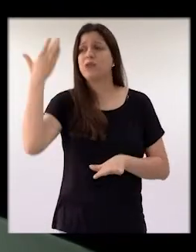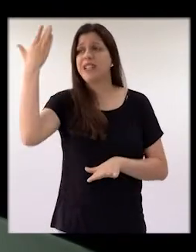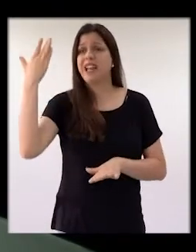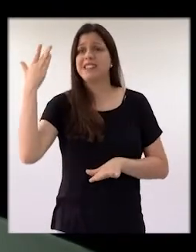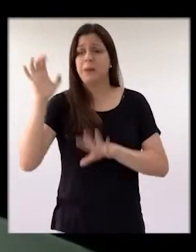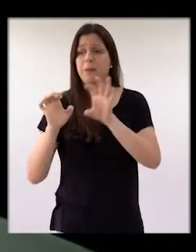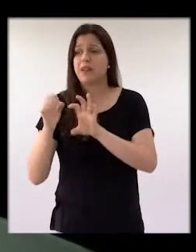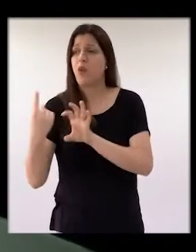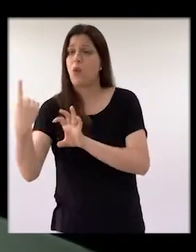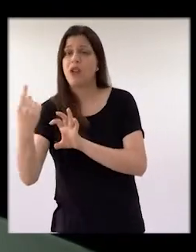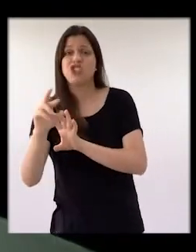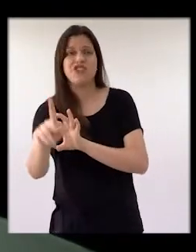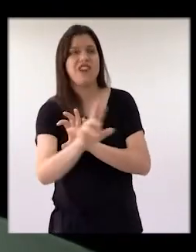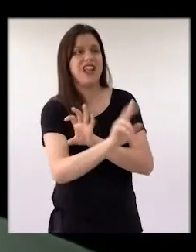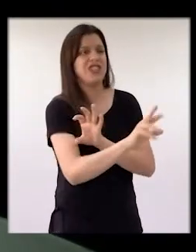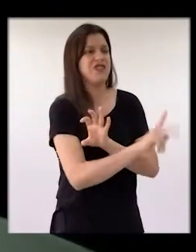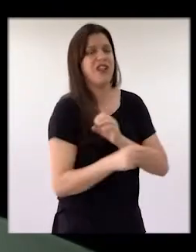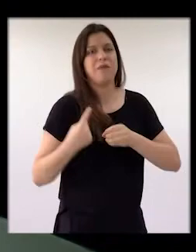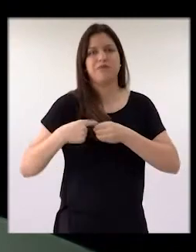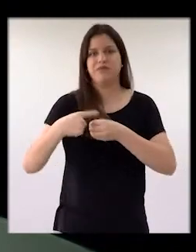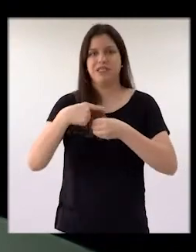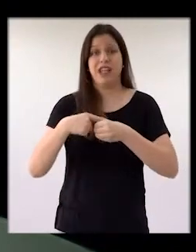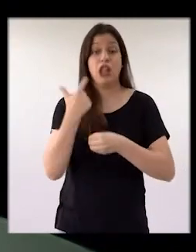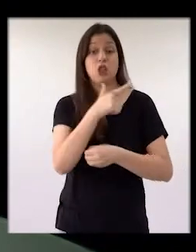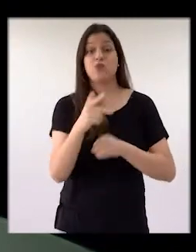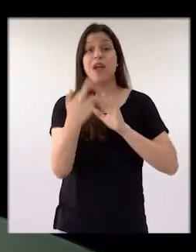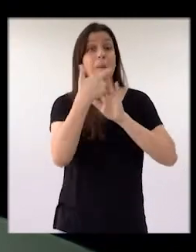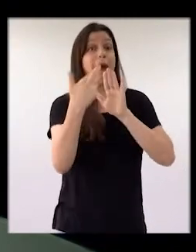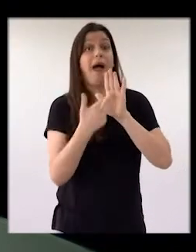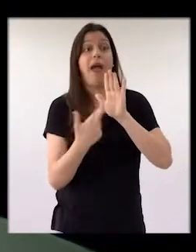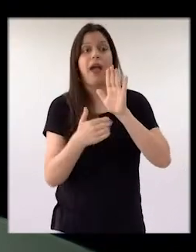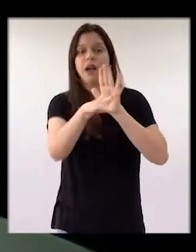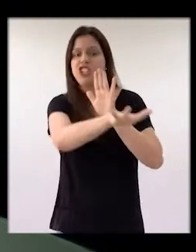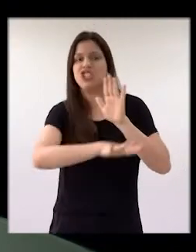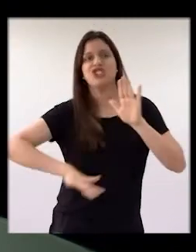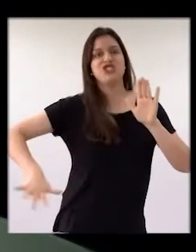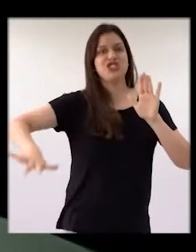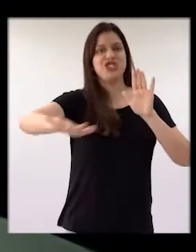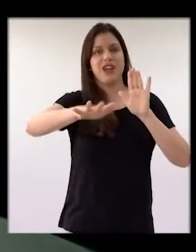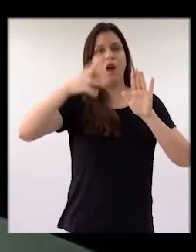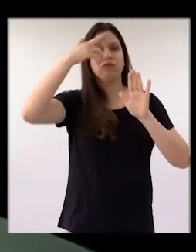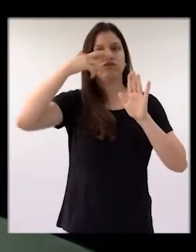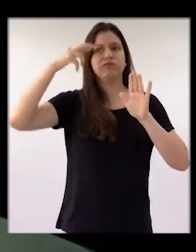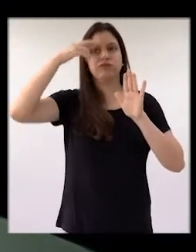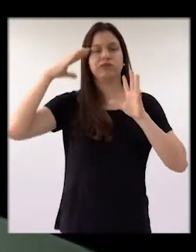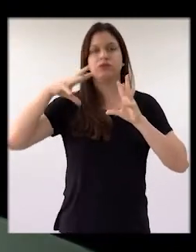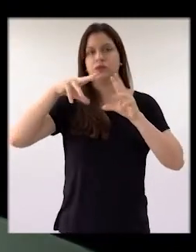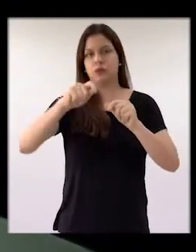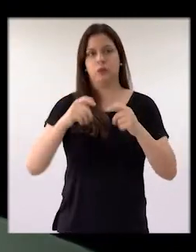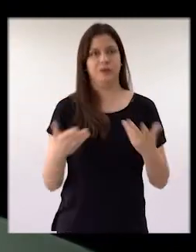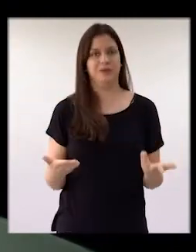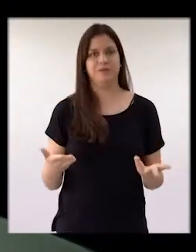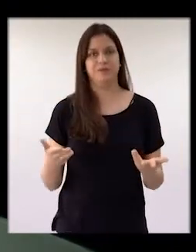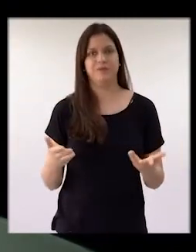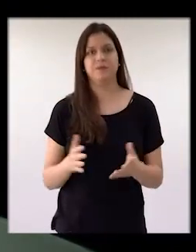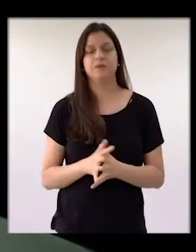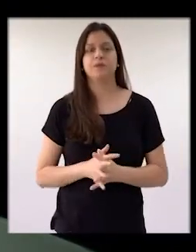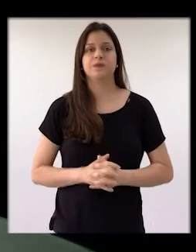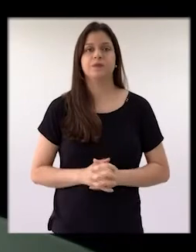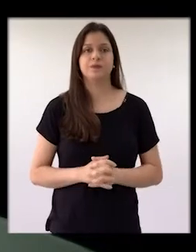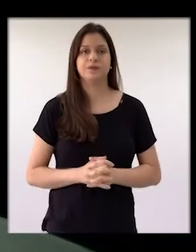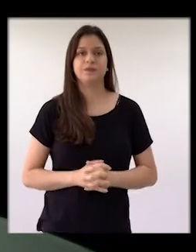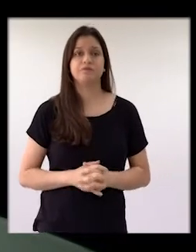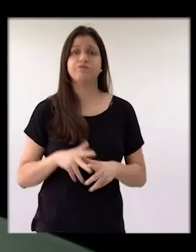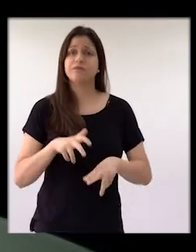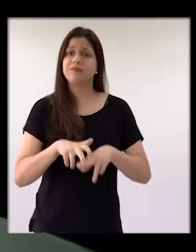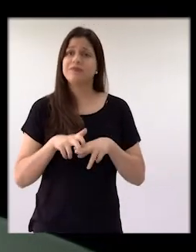às vezes o que acontece numa agência pode diferir da outra. A gente não tem uma regra geral, um padrão estabelecido que regule todo esse processo